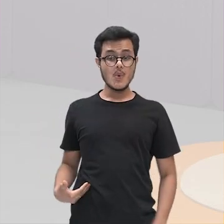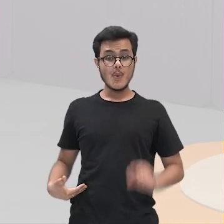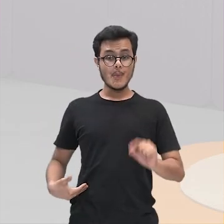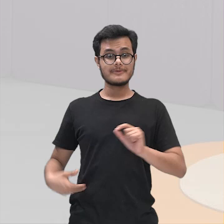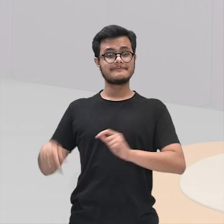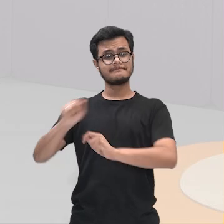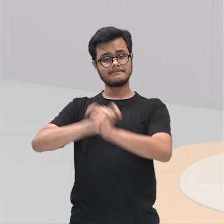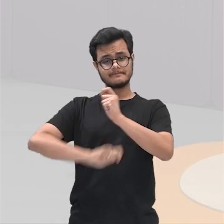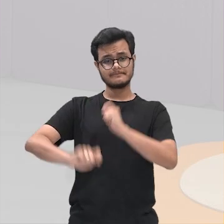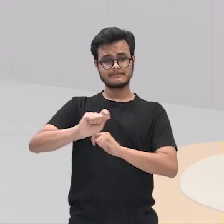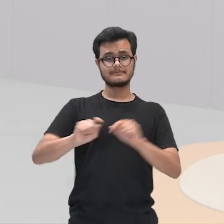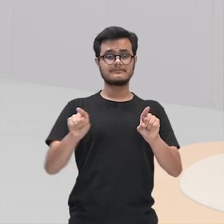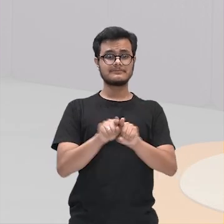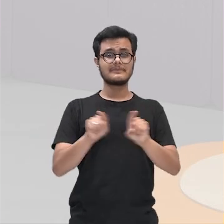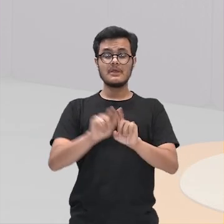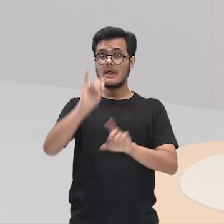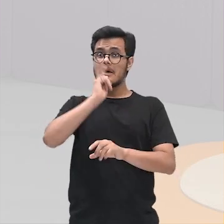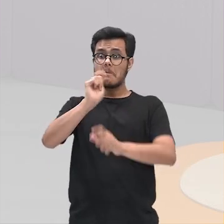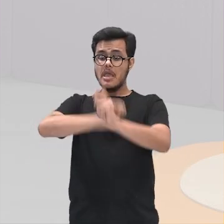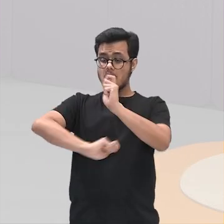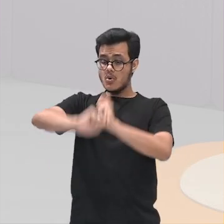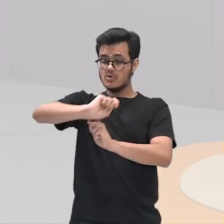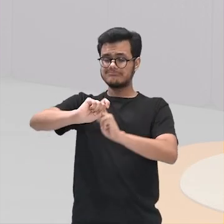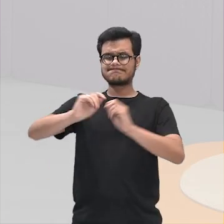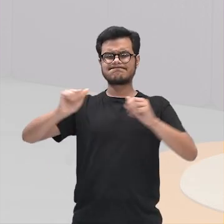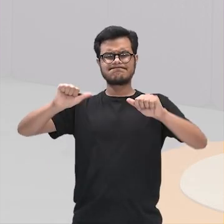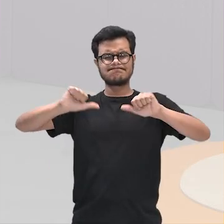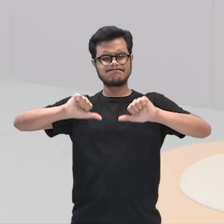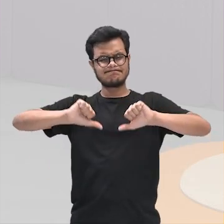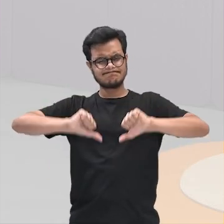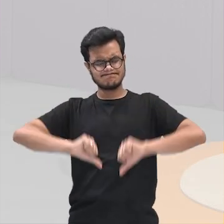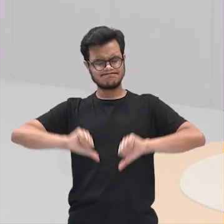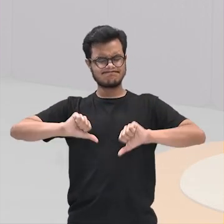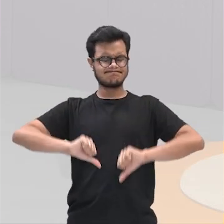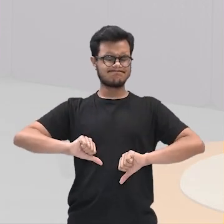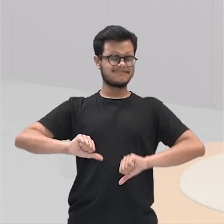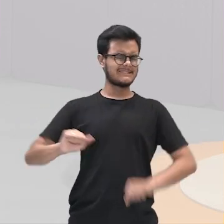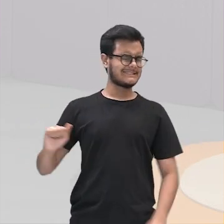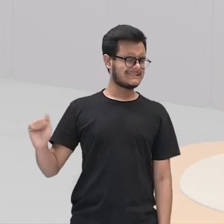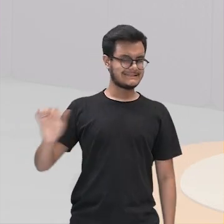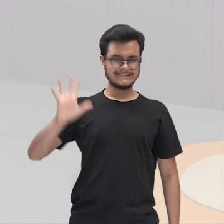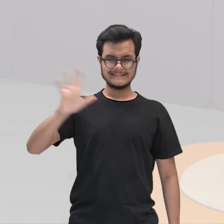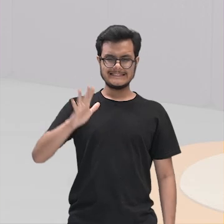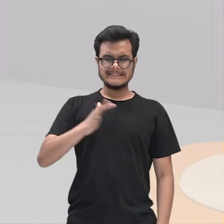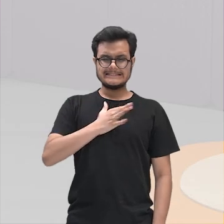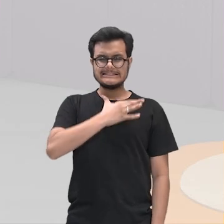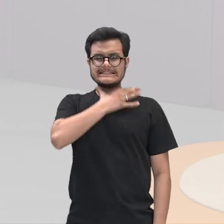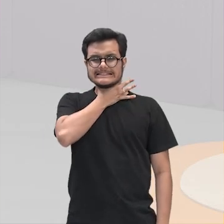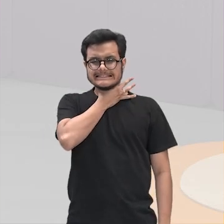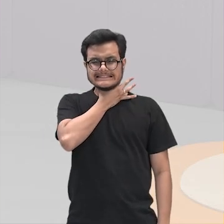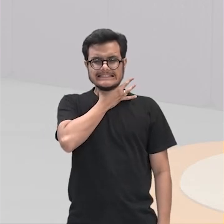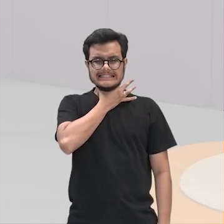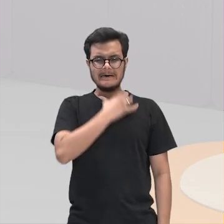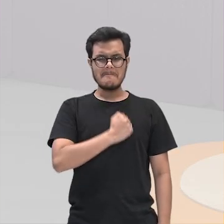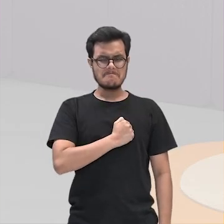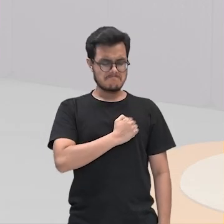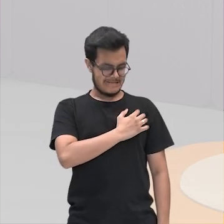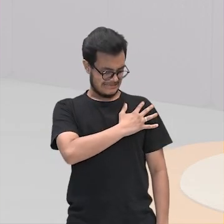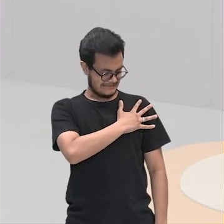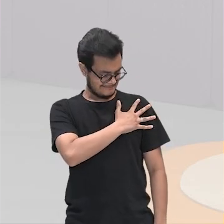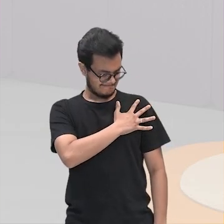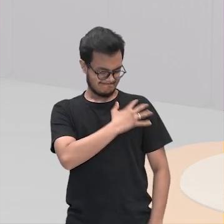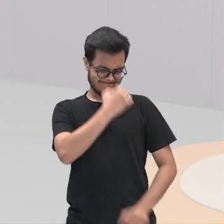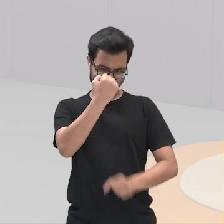econômico, né? O governo Justiniano enfrentou dificuldades econômicas devido às despesas militares e